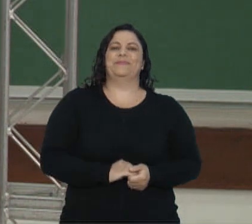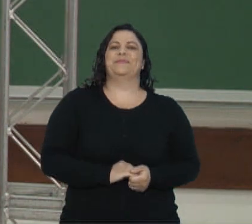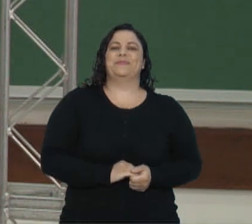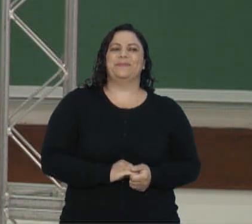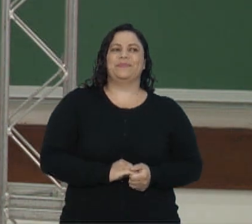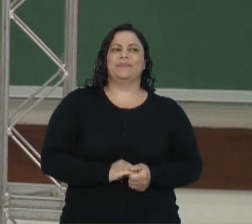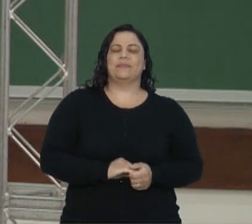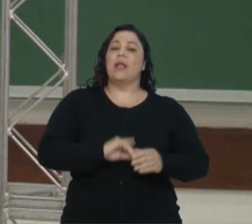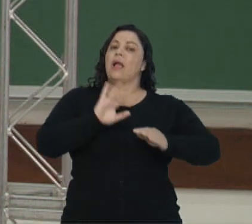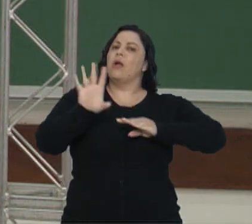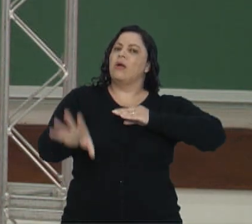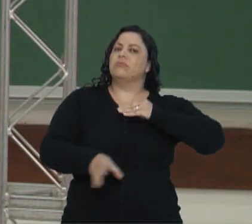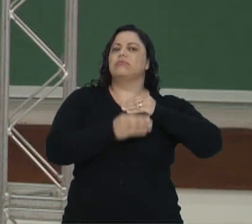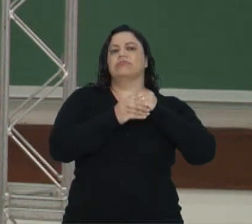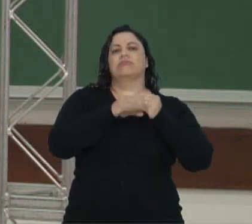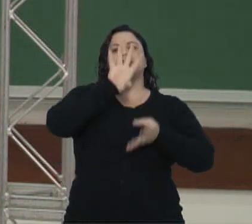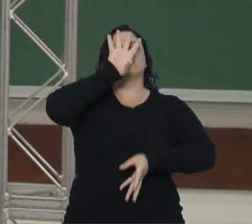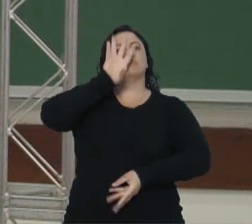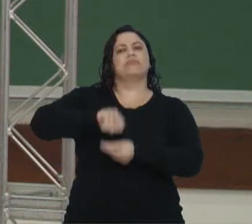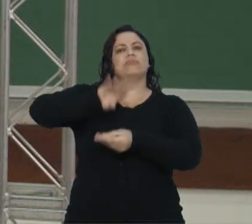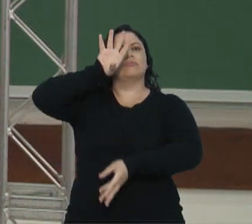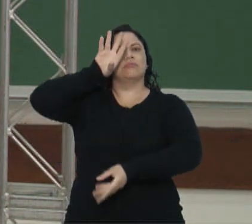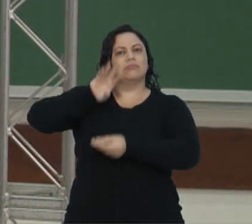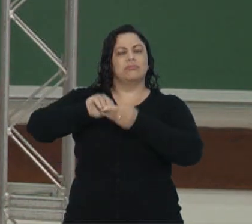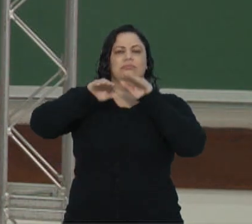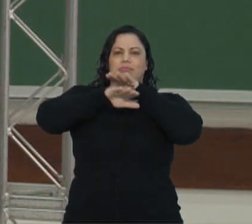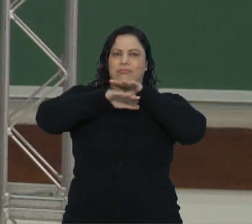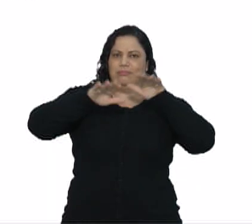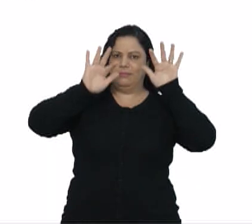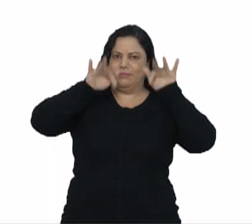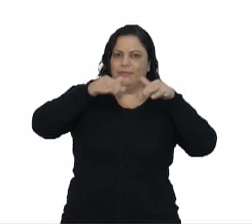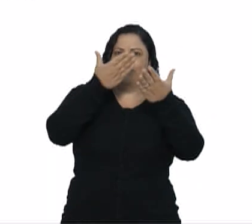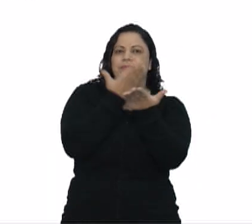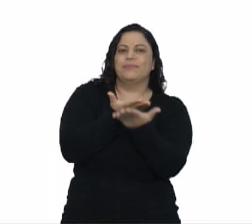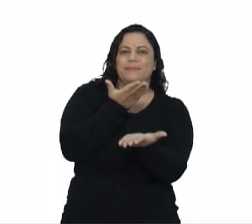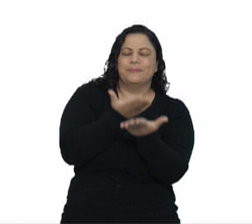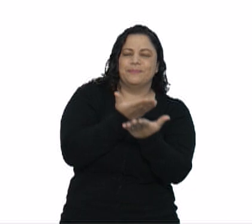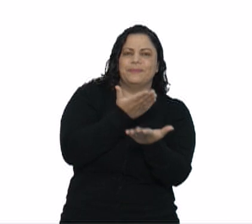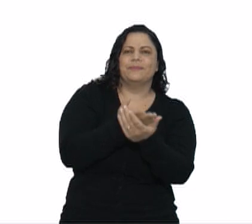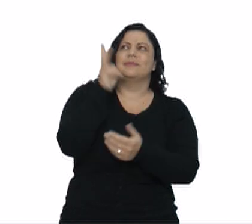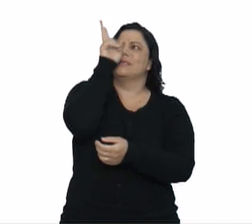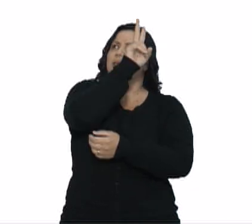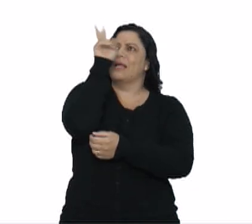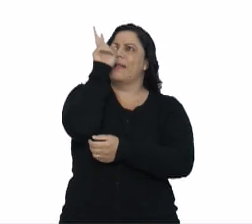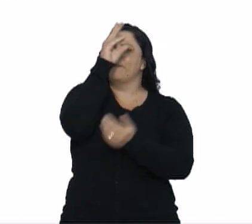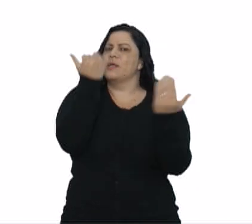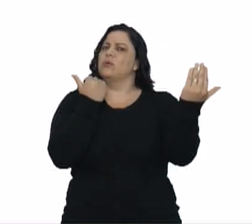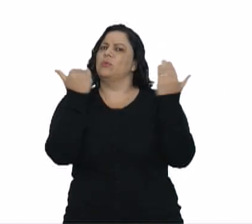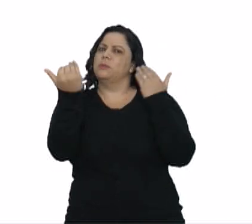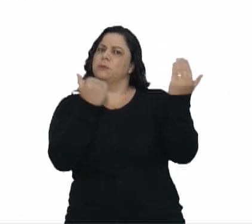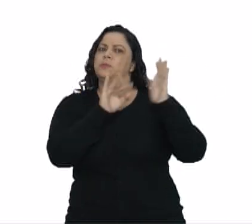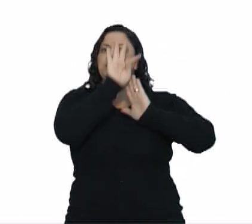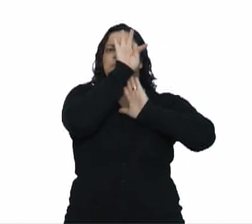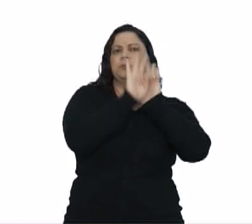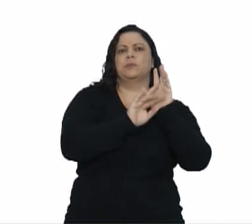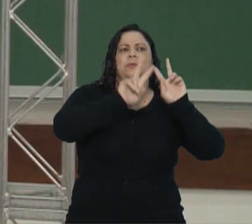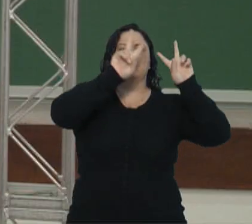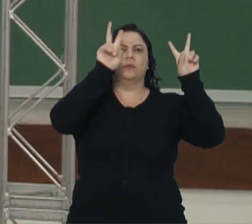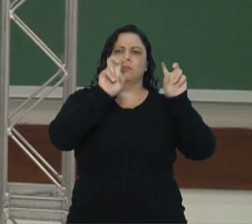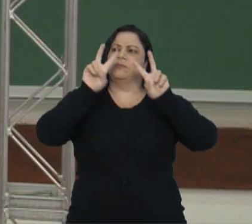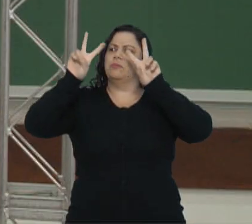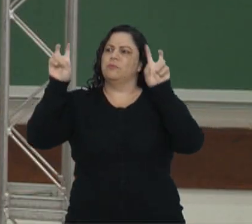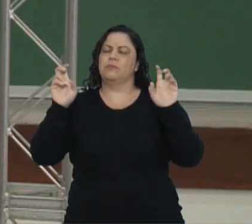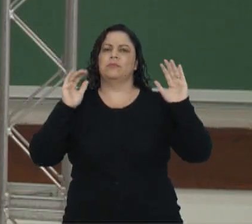Vamos resumir e fechar a nossa aula, lembrando o que que a gente fez? A gente comparou os textos que abordam o mesmo tema. Nós